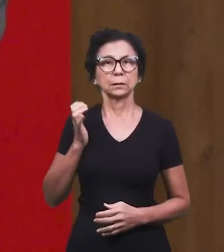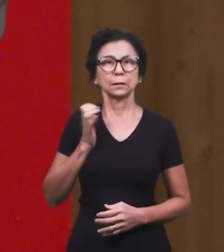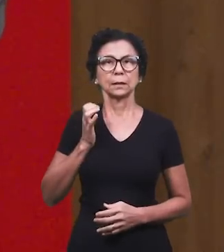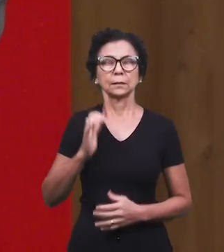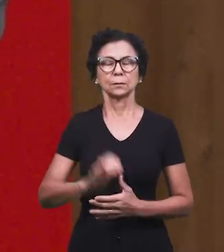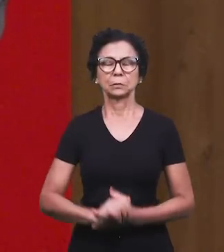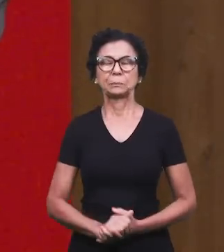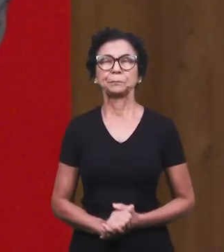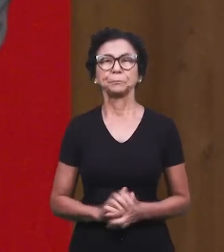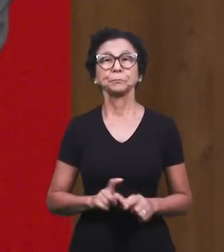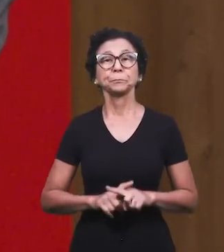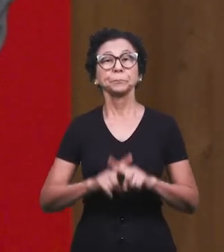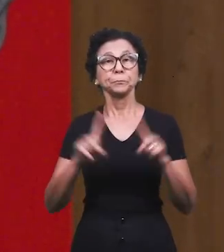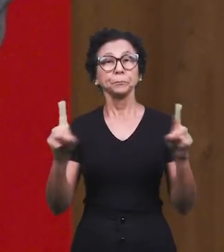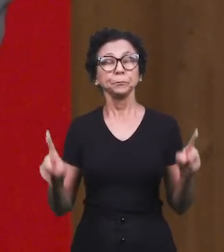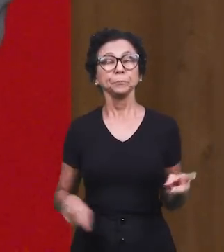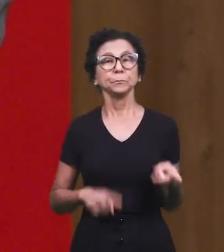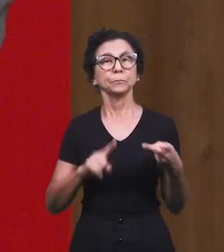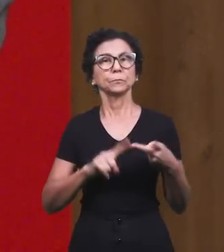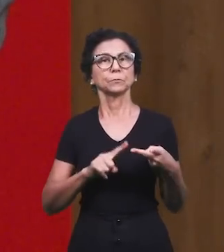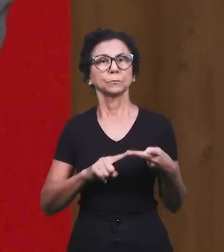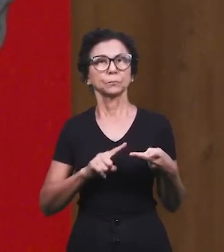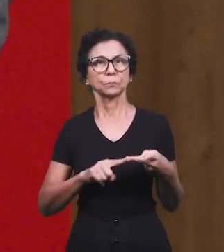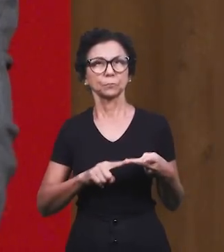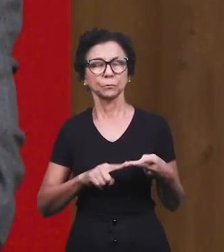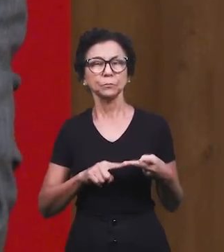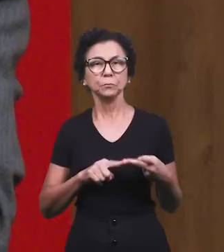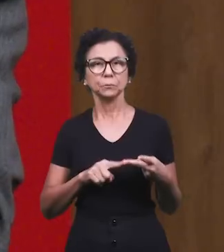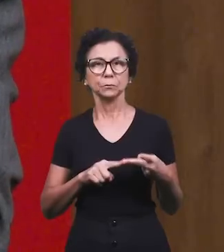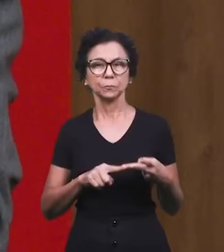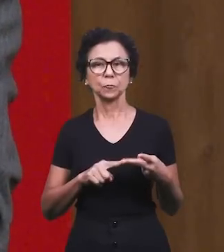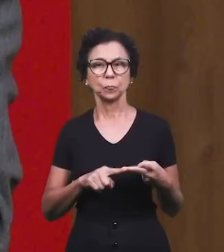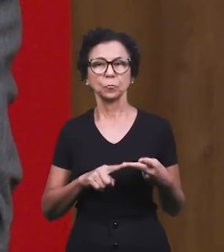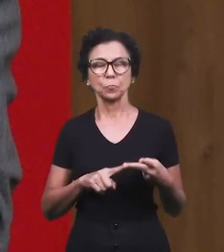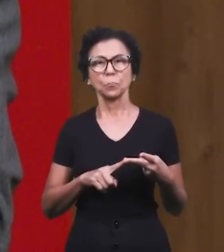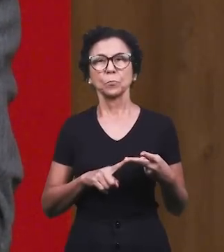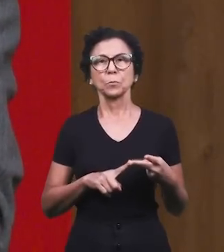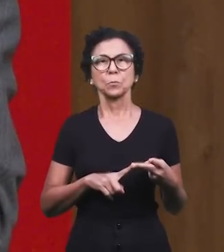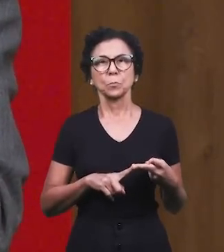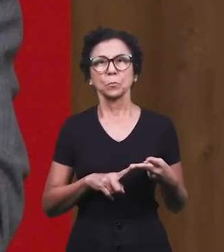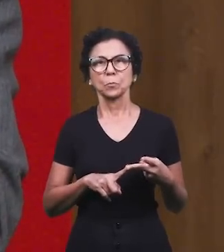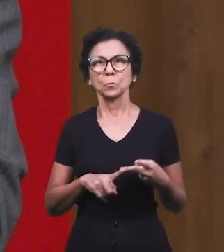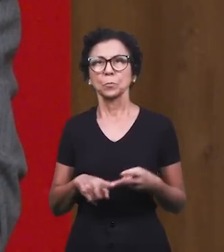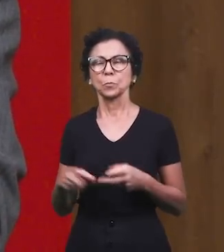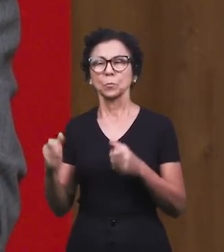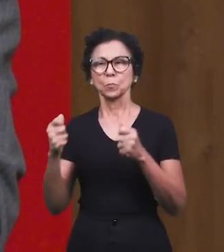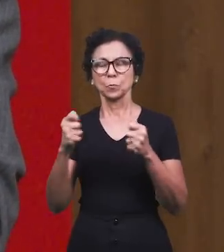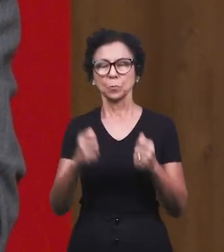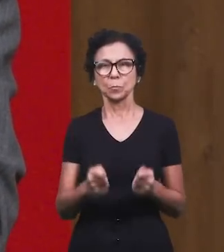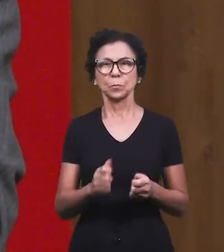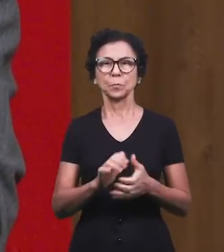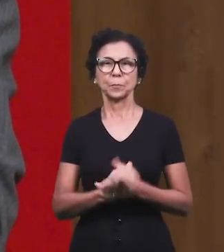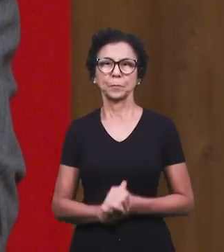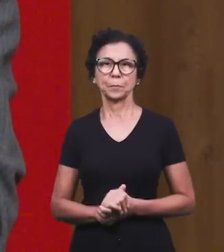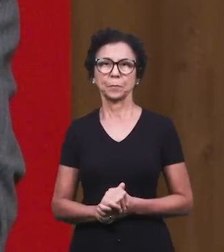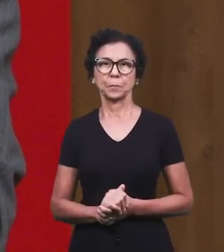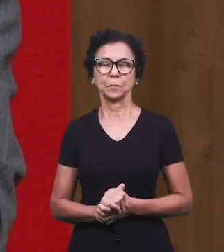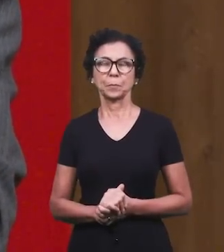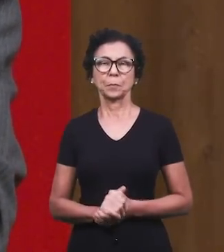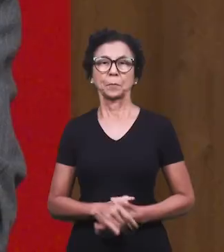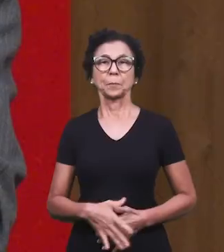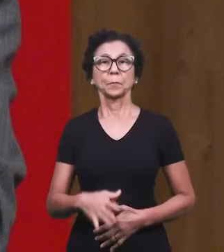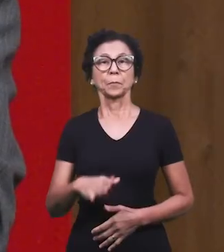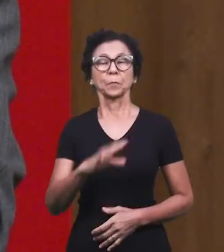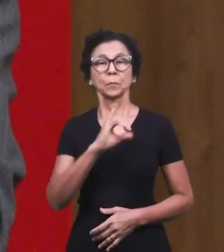o segundo fator de estabilidade do reino era a competência de gestão.